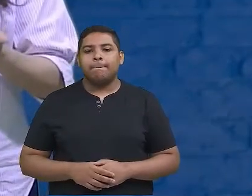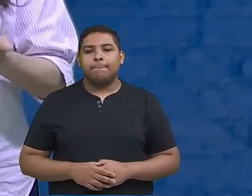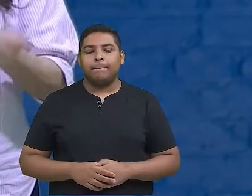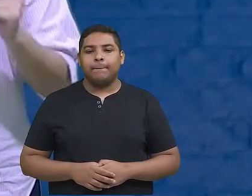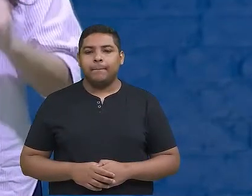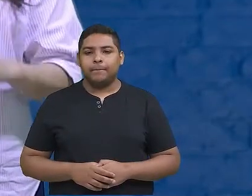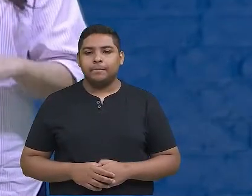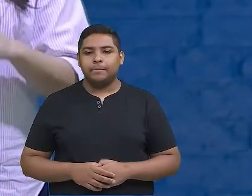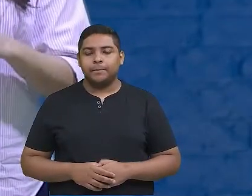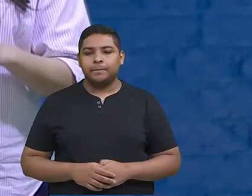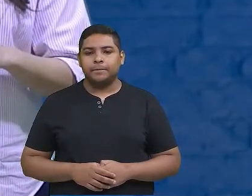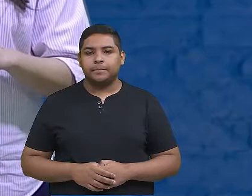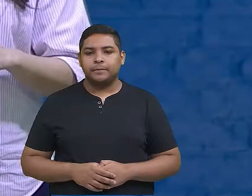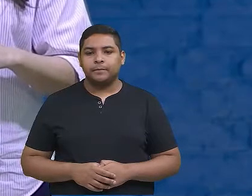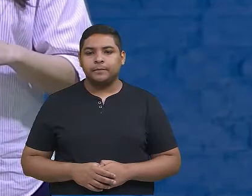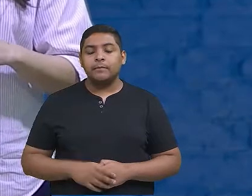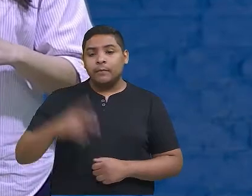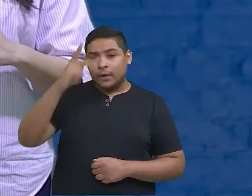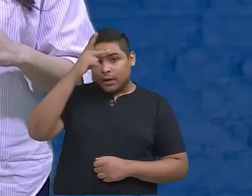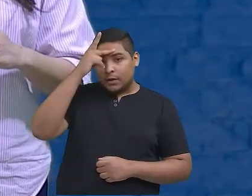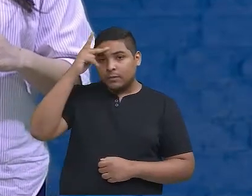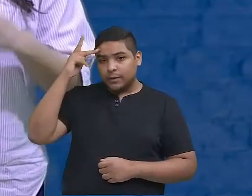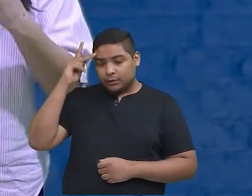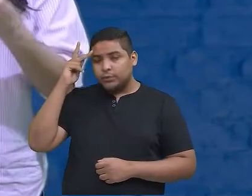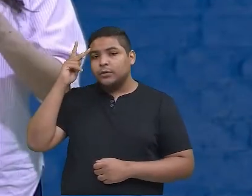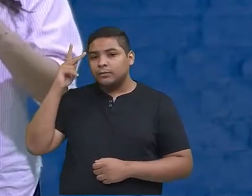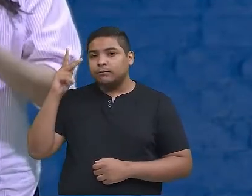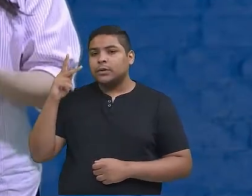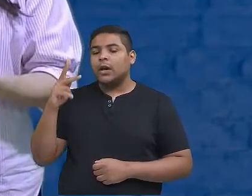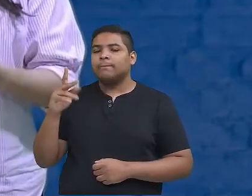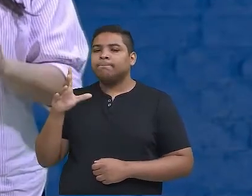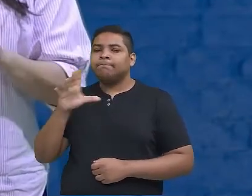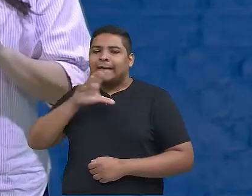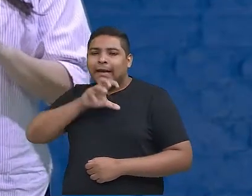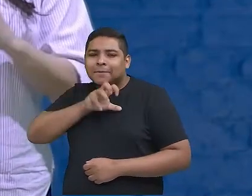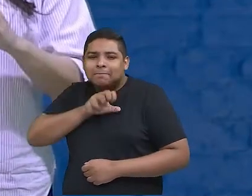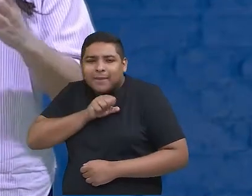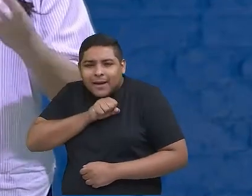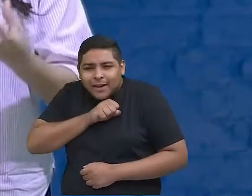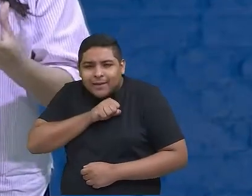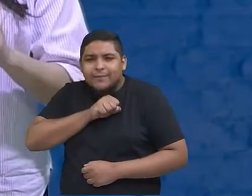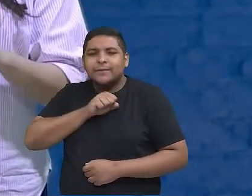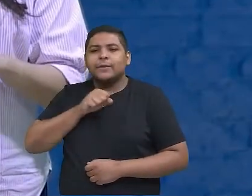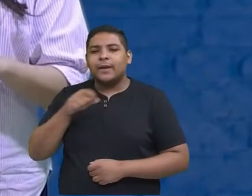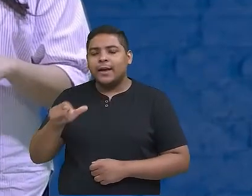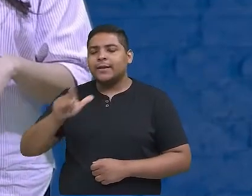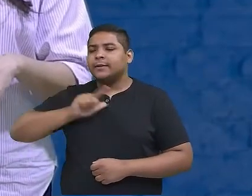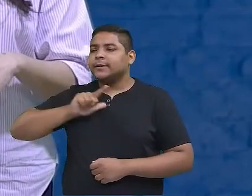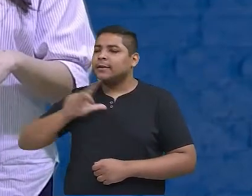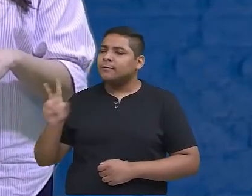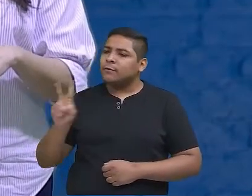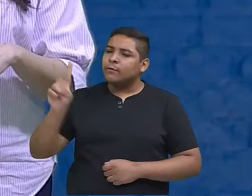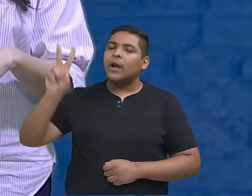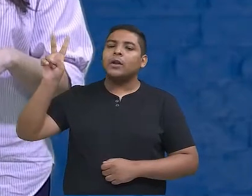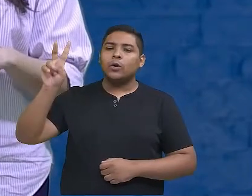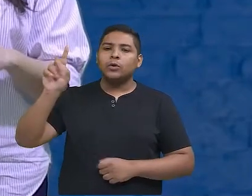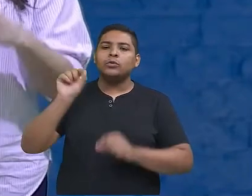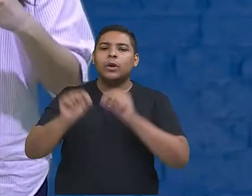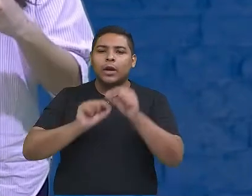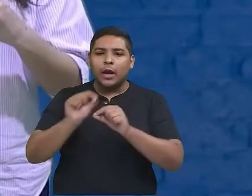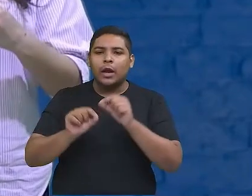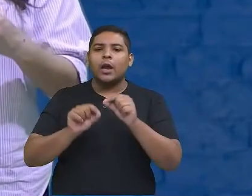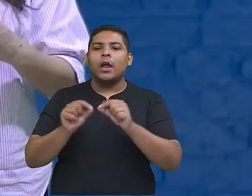aquela pessoa que é amável, a gente primeiro tem esses valores construídos dentro de casa,